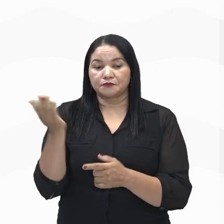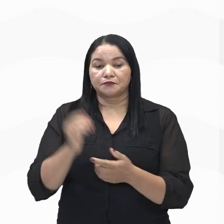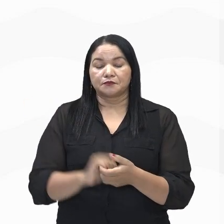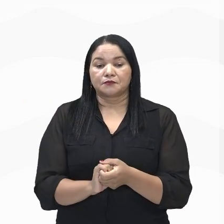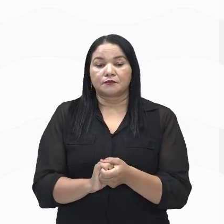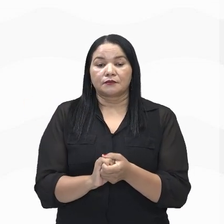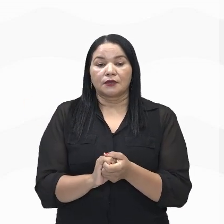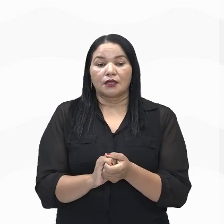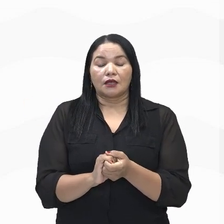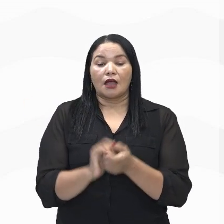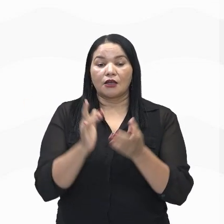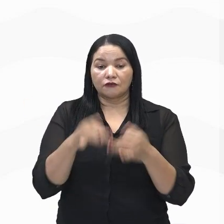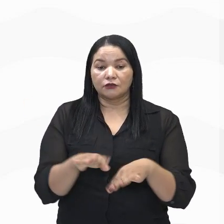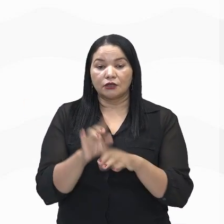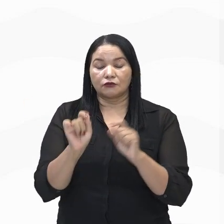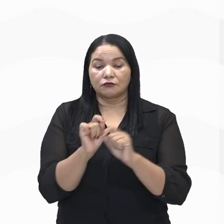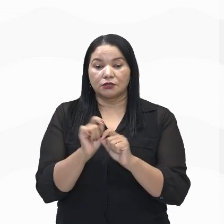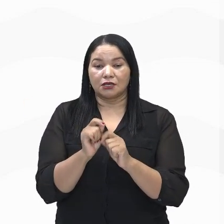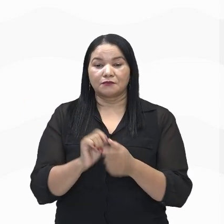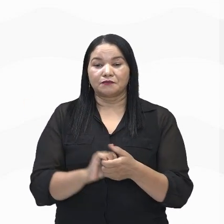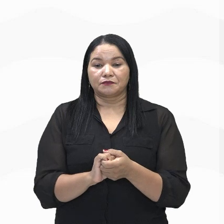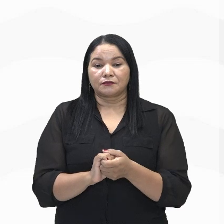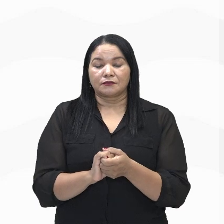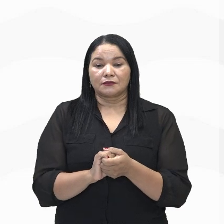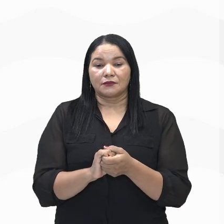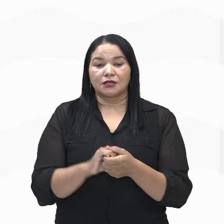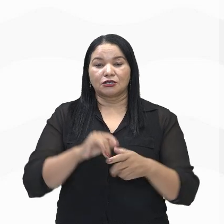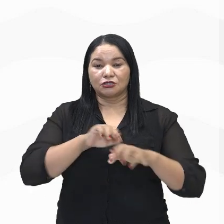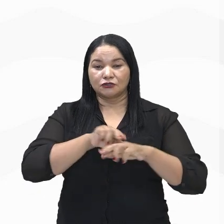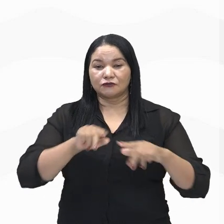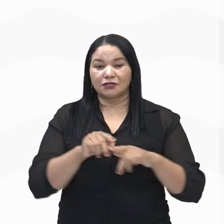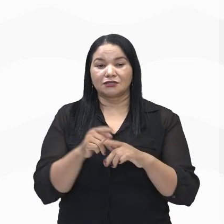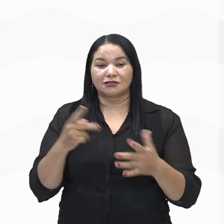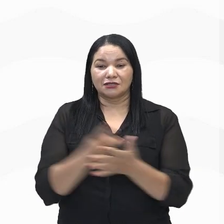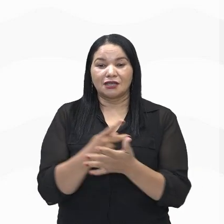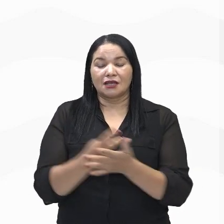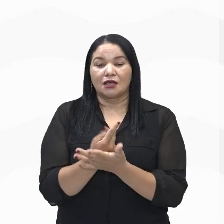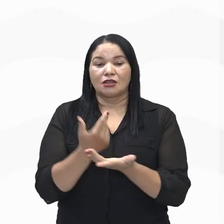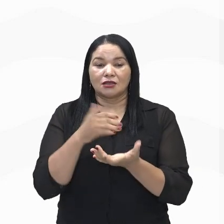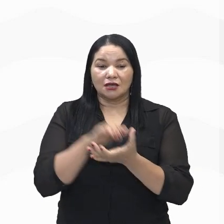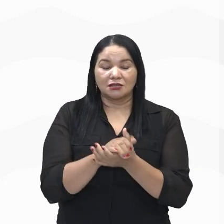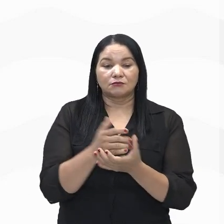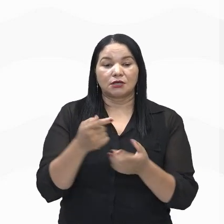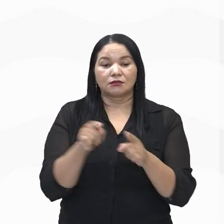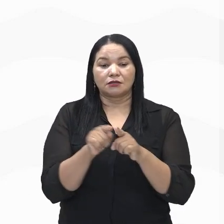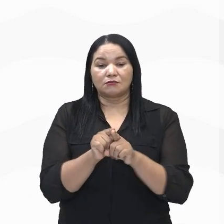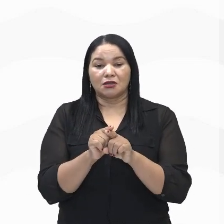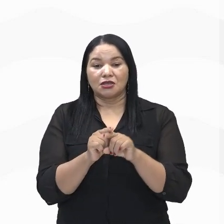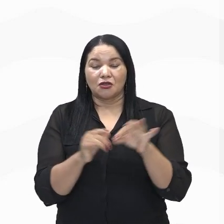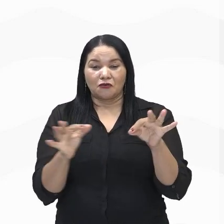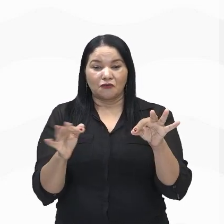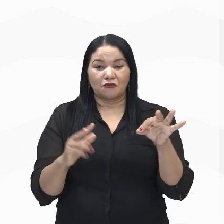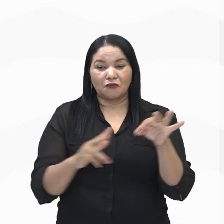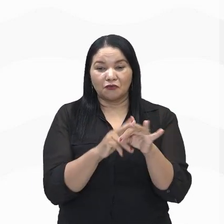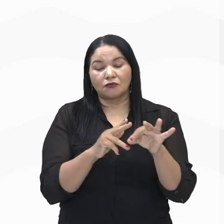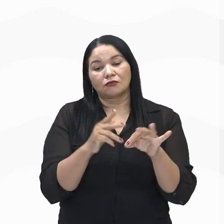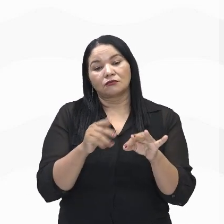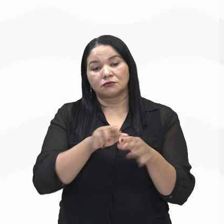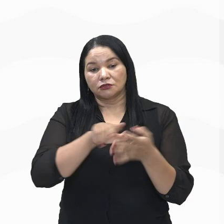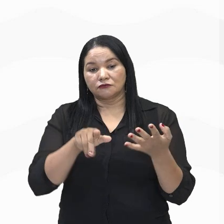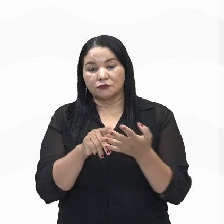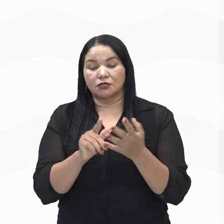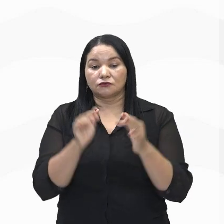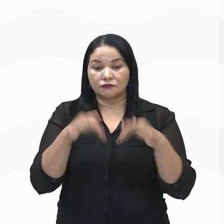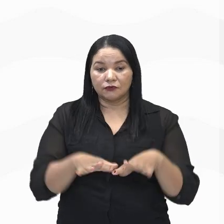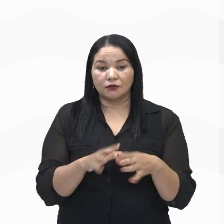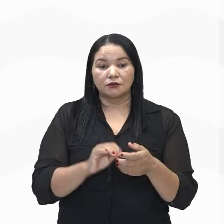eliminar práticas nocivas como casamento infantis forçados e mutilações genitais femininas,